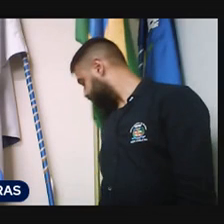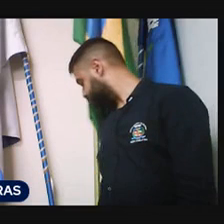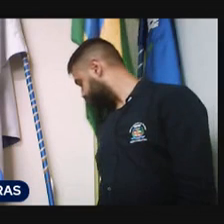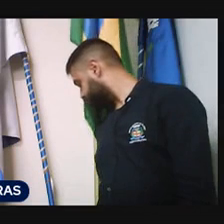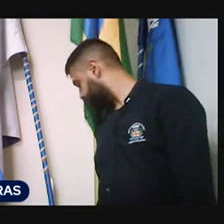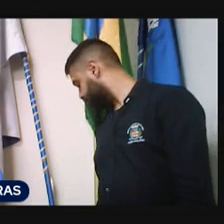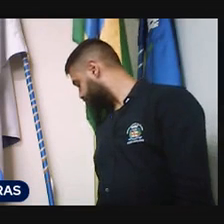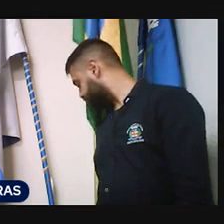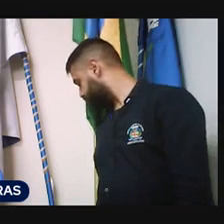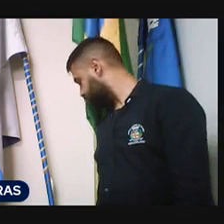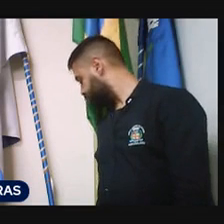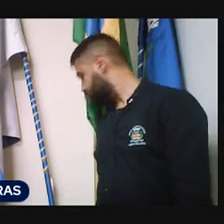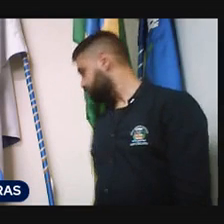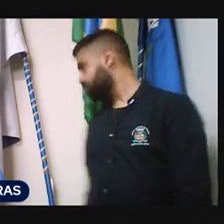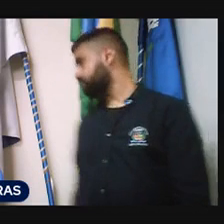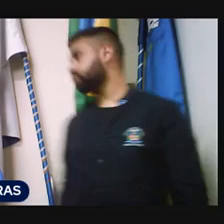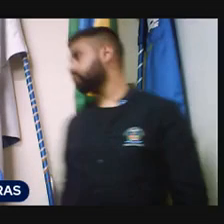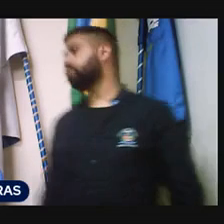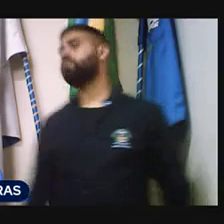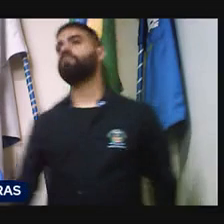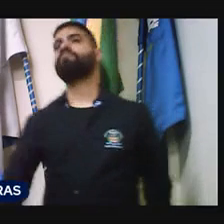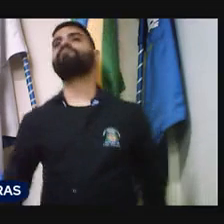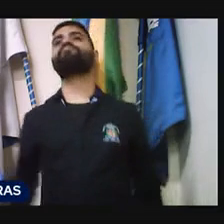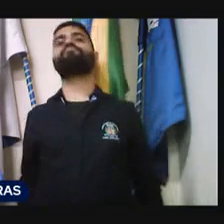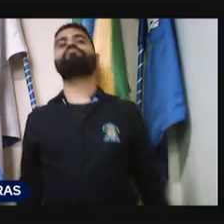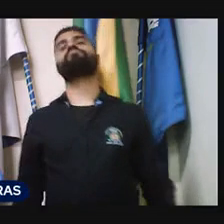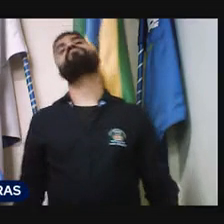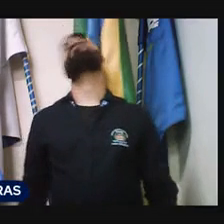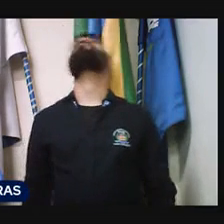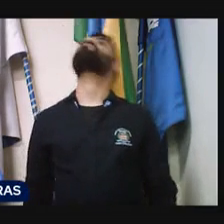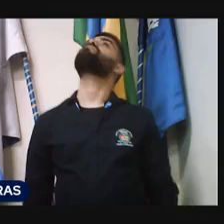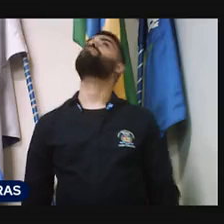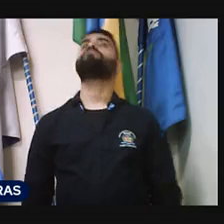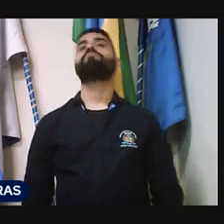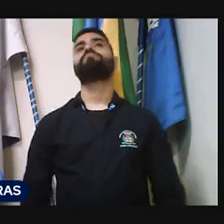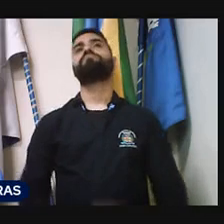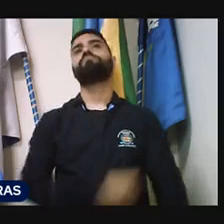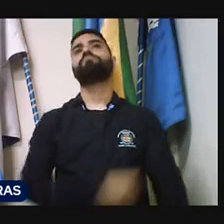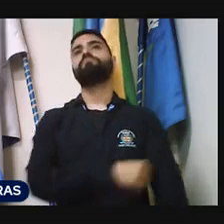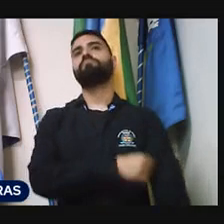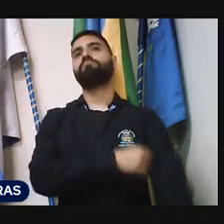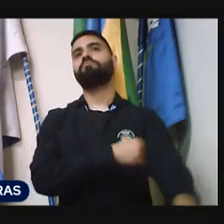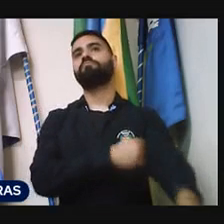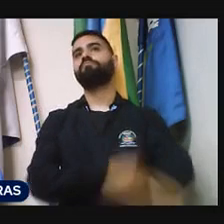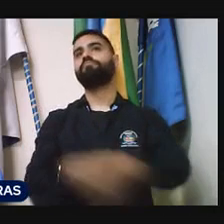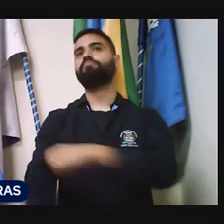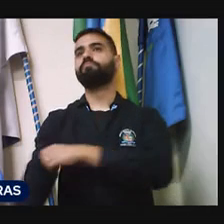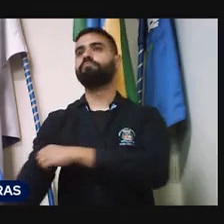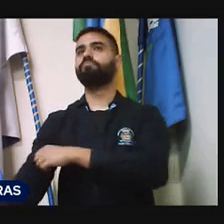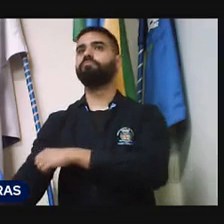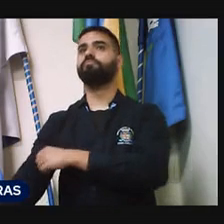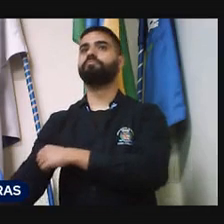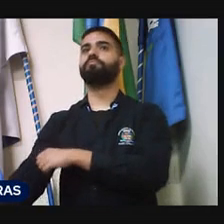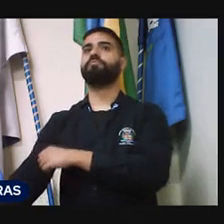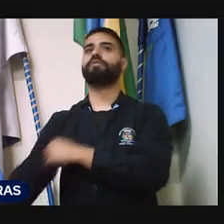Imperador que discutir passa ali votação os vereadores concordo permaneçam Como estão aprovado